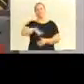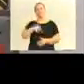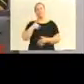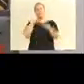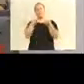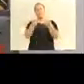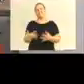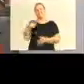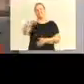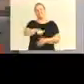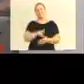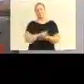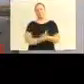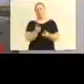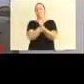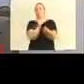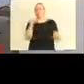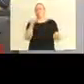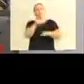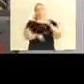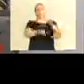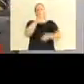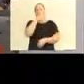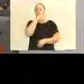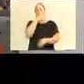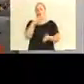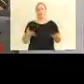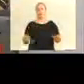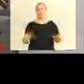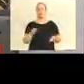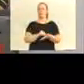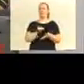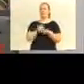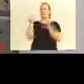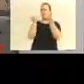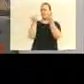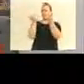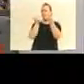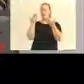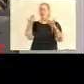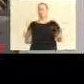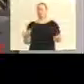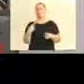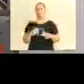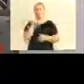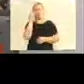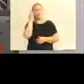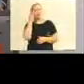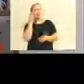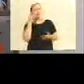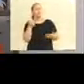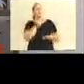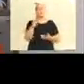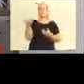falado, que é impossível da noite para o dia eu mudar de opinião, seja pela falta de informação, seja por achar que não tem